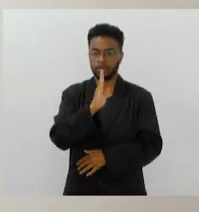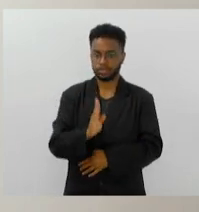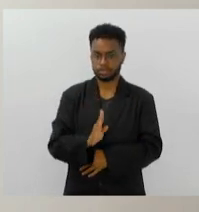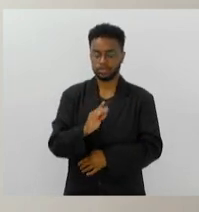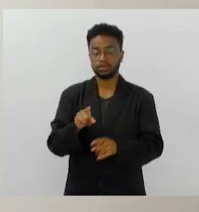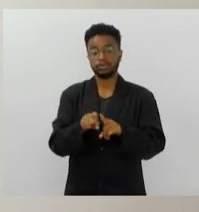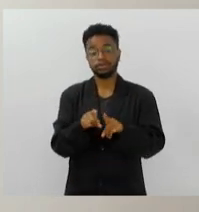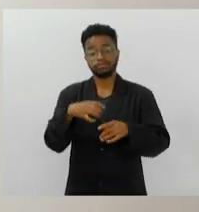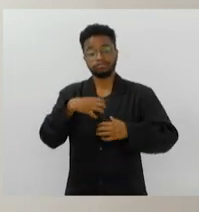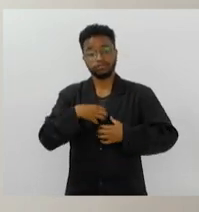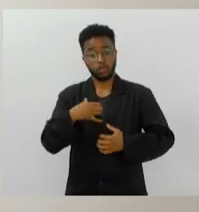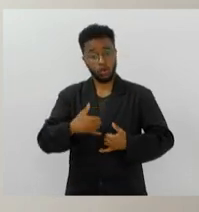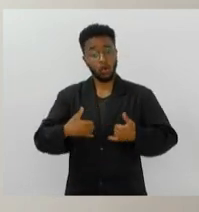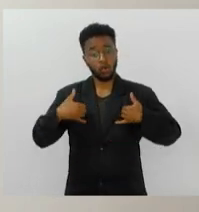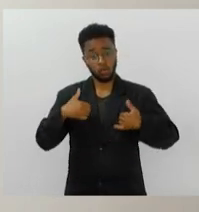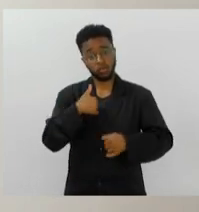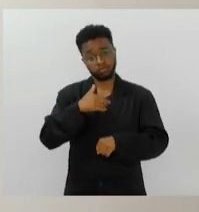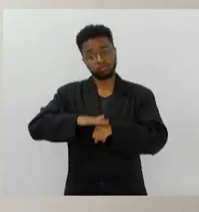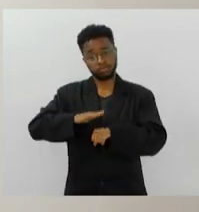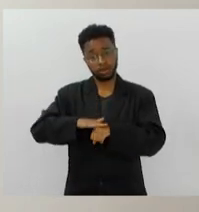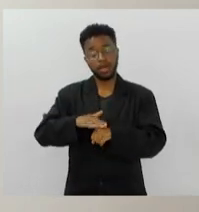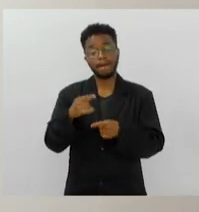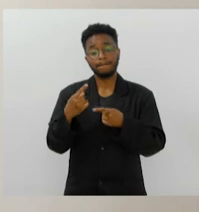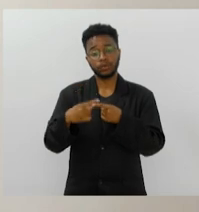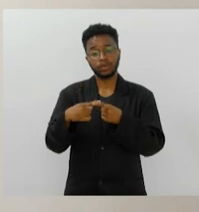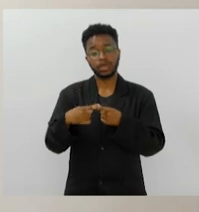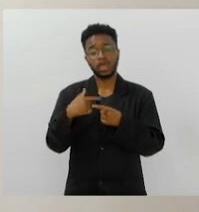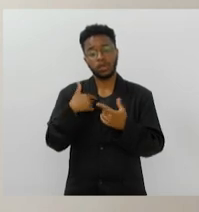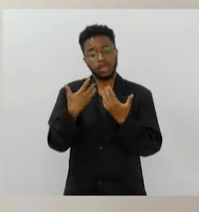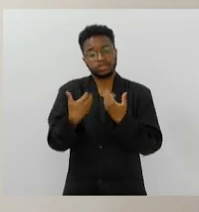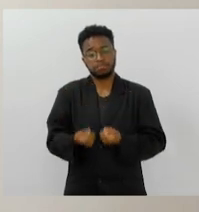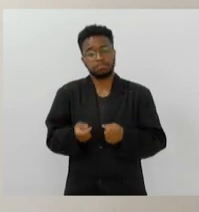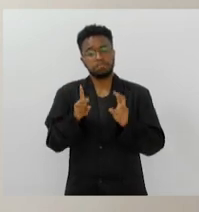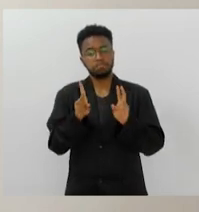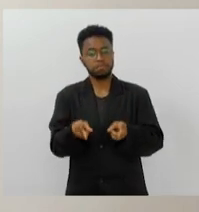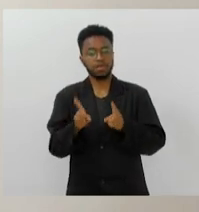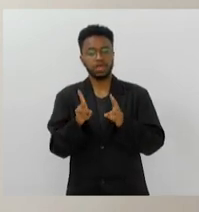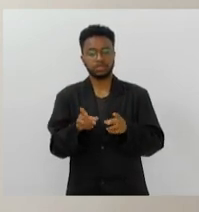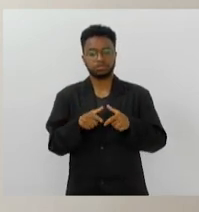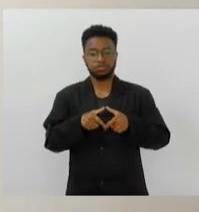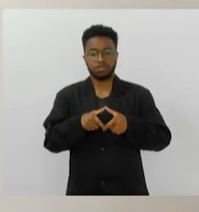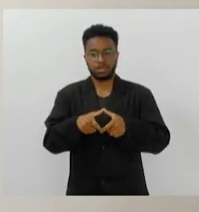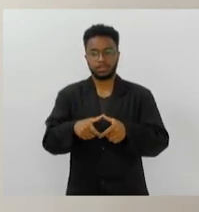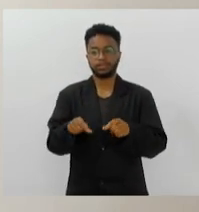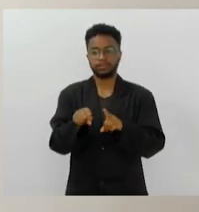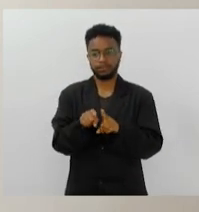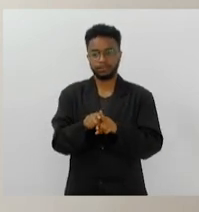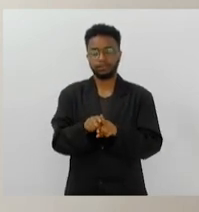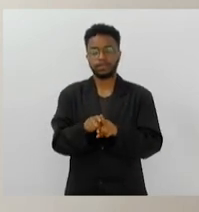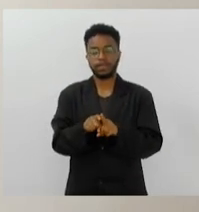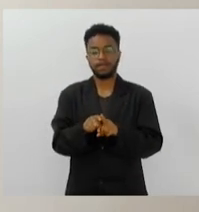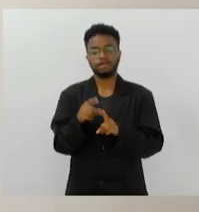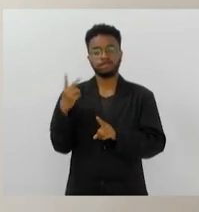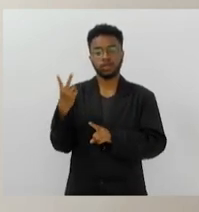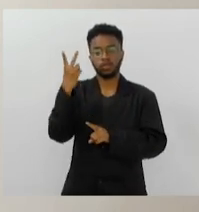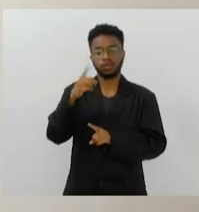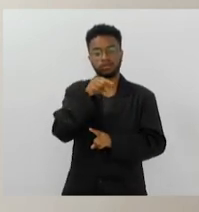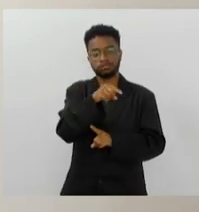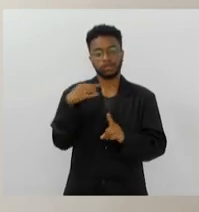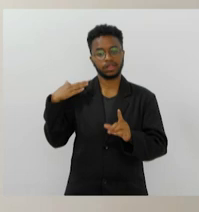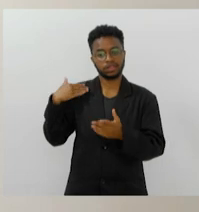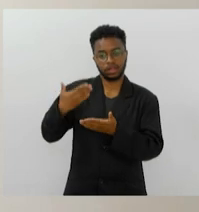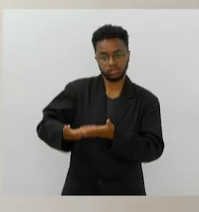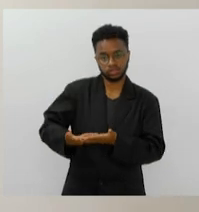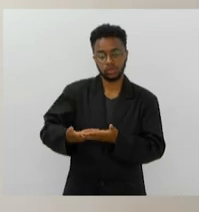motivo de orgulho para mim, pois ao receber a mesma honraria desta casa e reconhecendo a trajetória do senhor Orlandino,